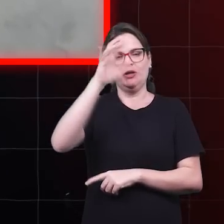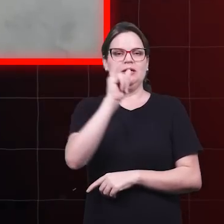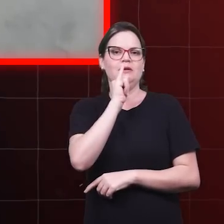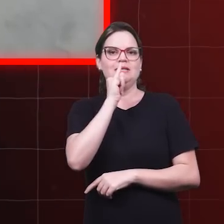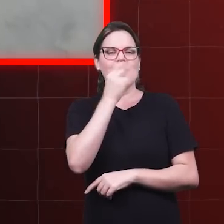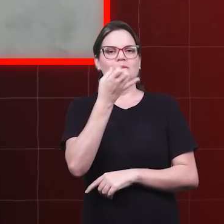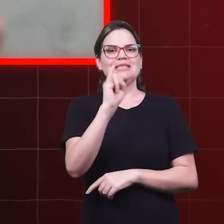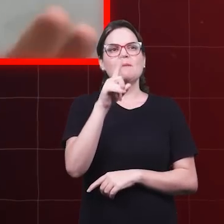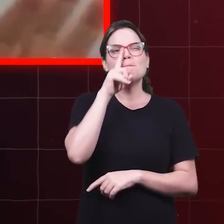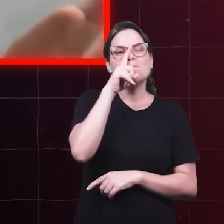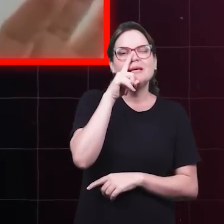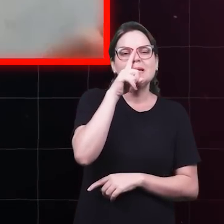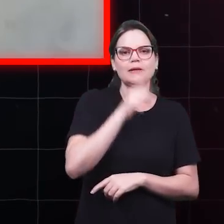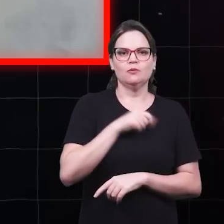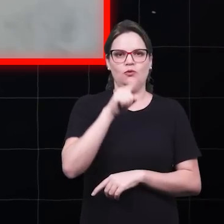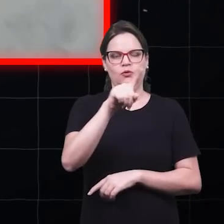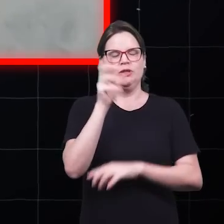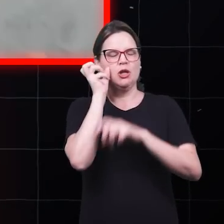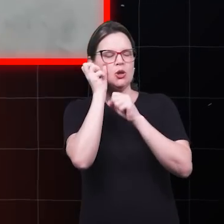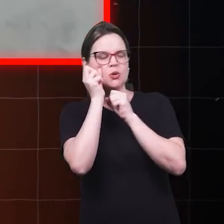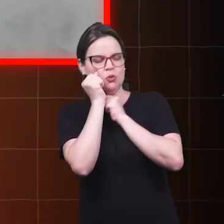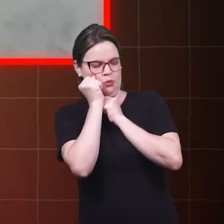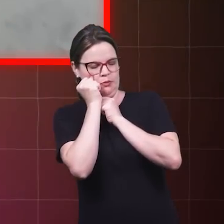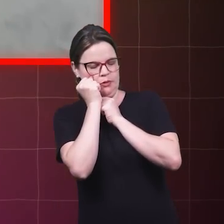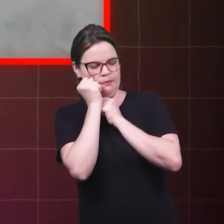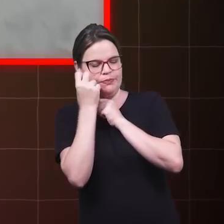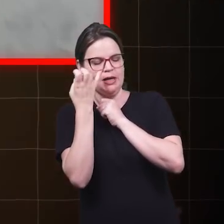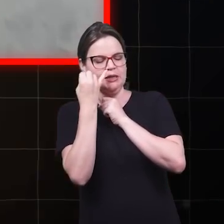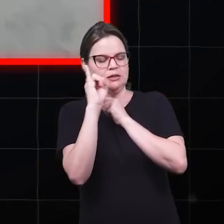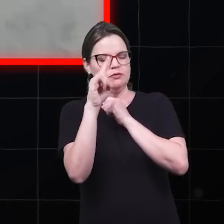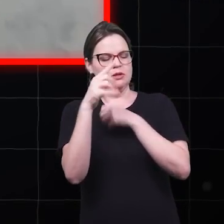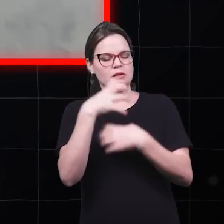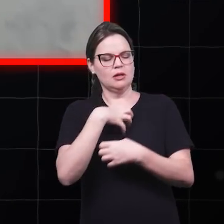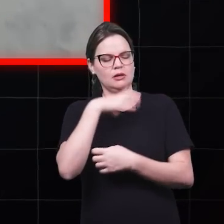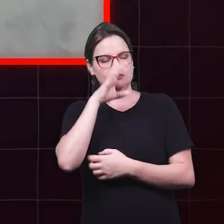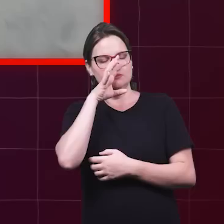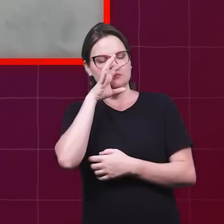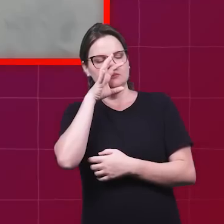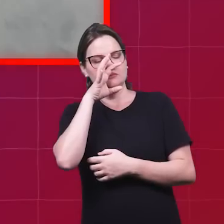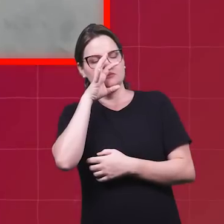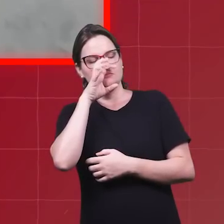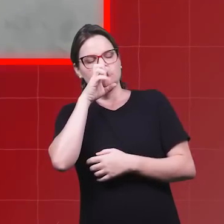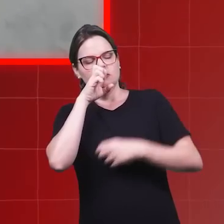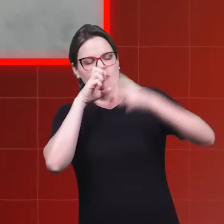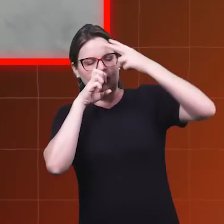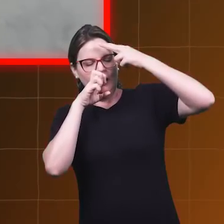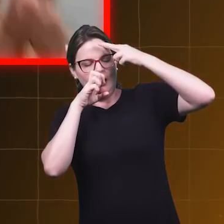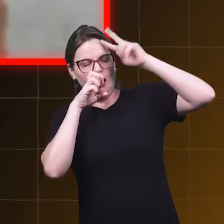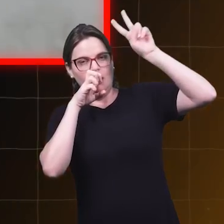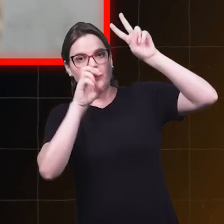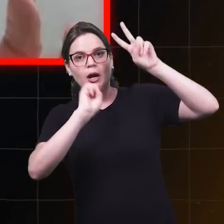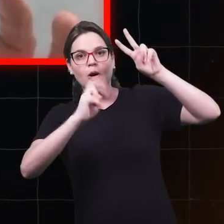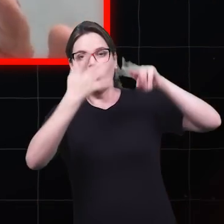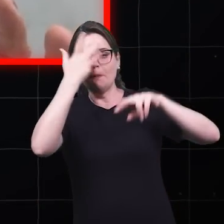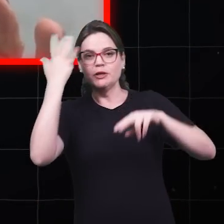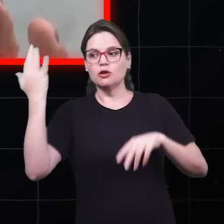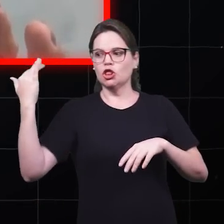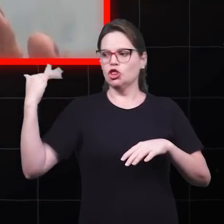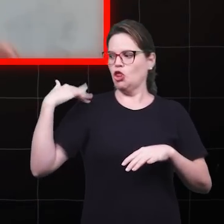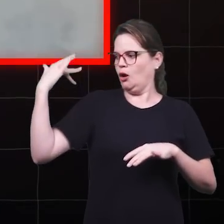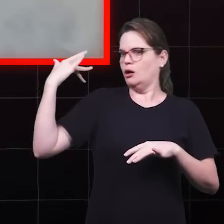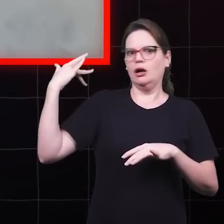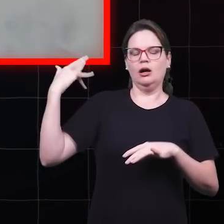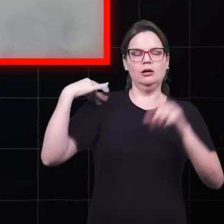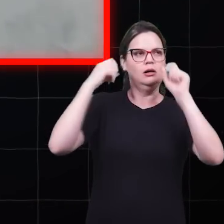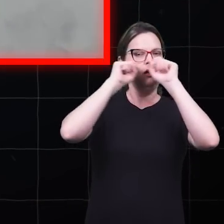caso de perigo, quando você, por exemplo, está dormindo, e se você tem um cheiro estranho em casa, ou alguém te toca, ou alguém fala alguma coisa com